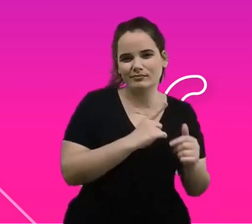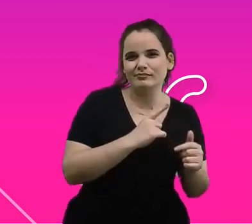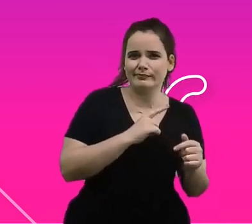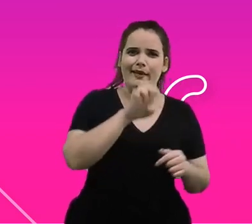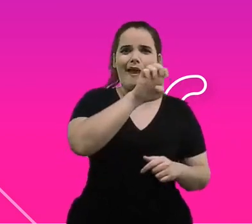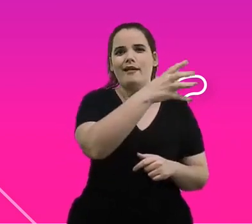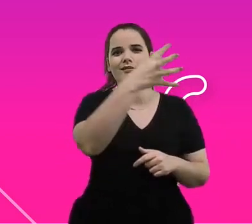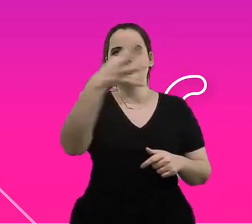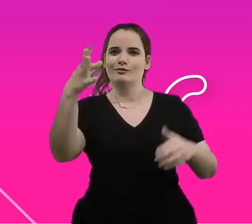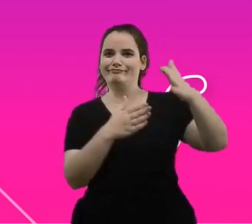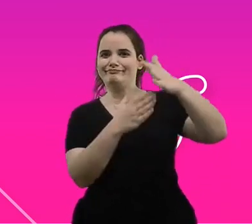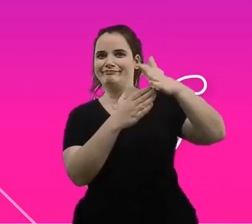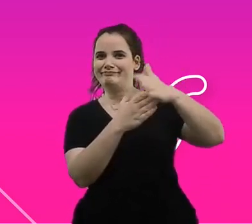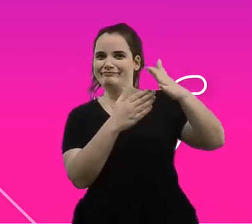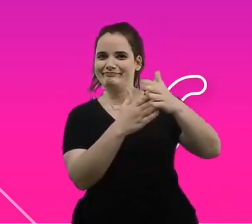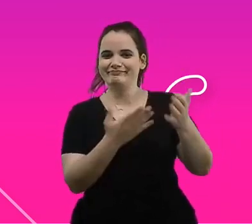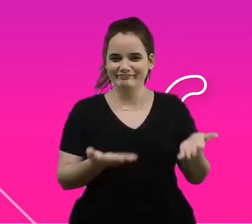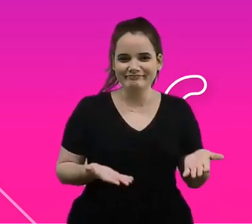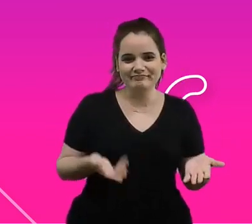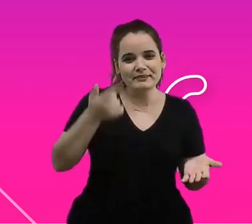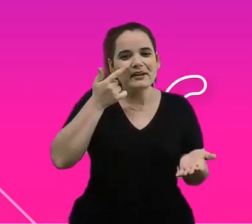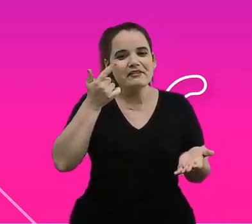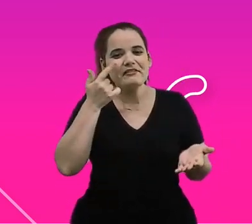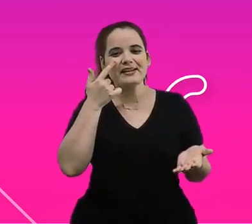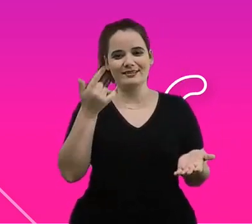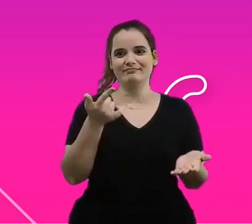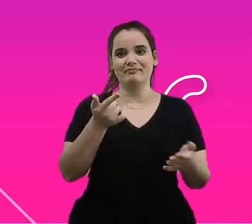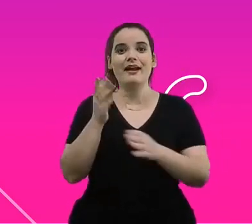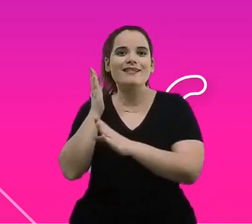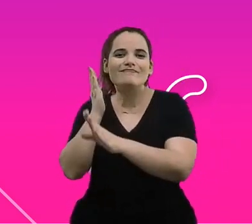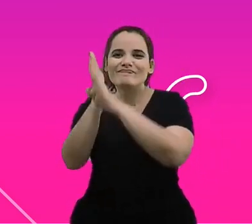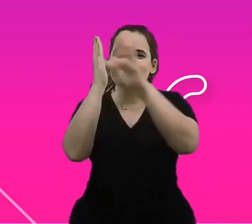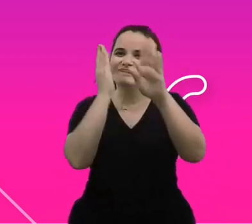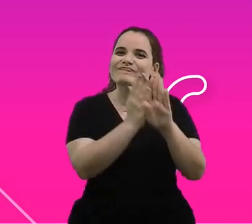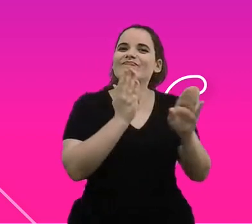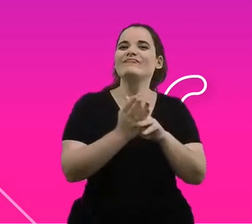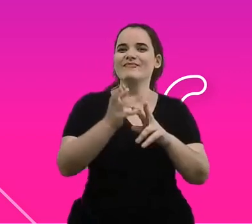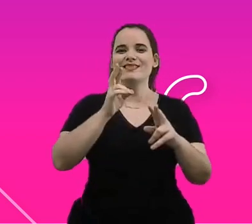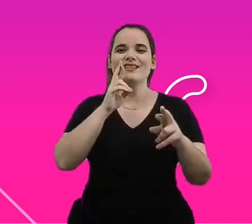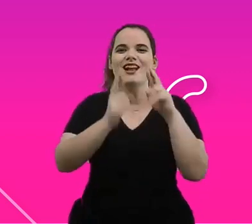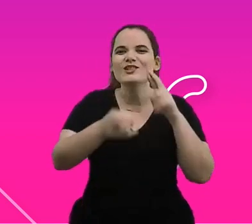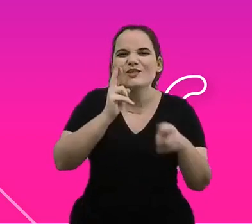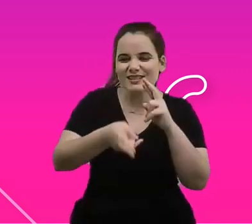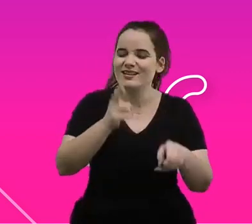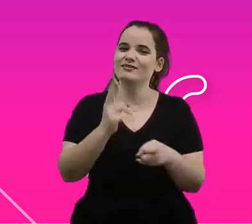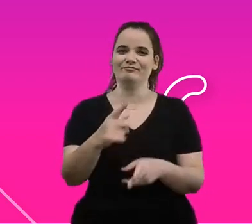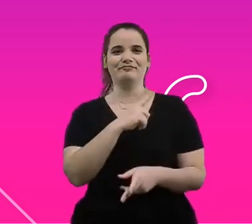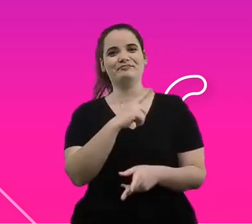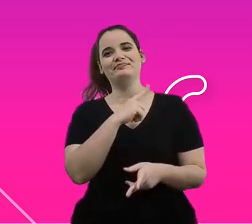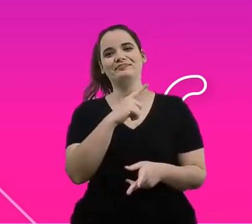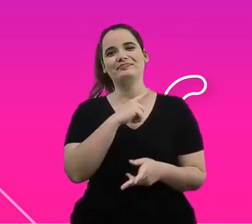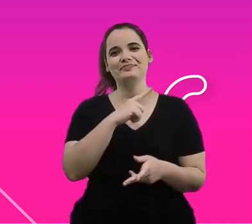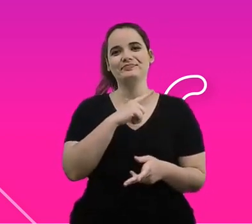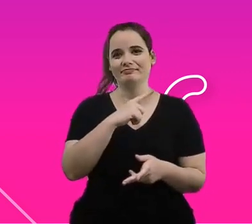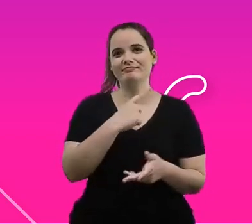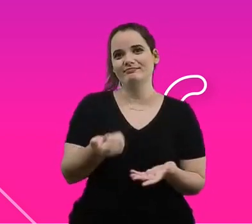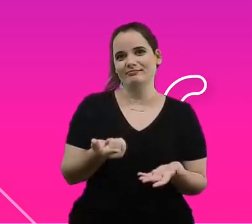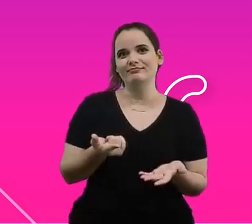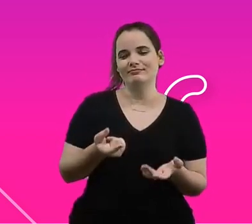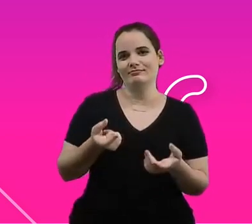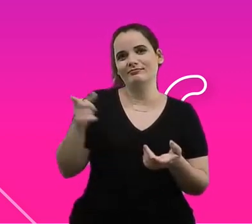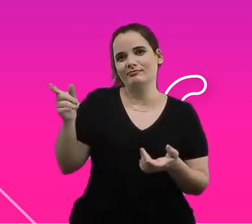bacana de ver, porque estamos em poucos aqui, né? Mas foram muitos que construíram tudo isso. Fiquei muito